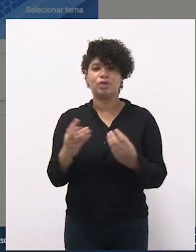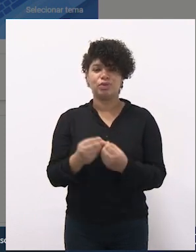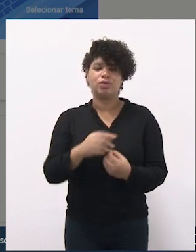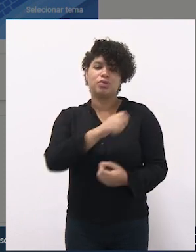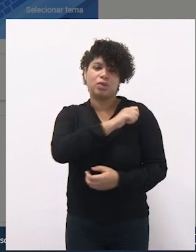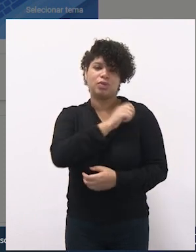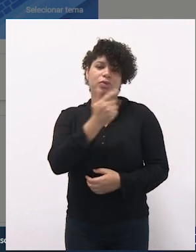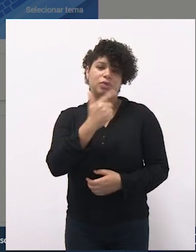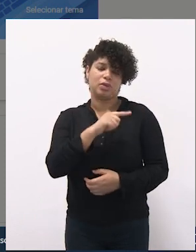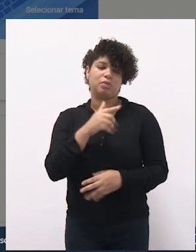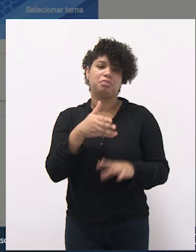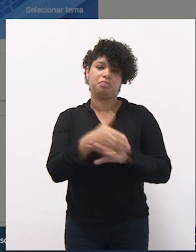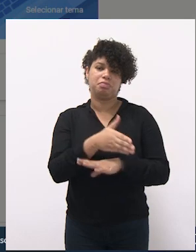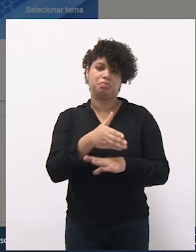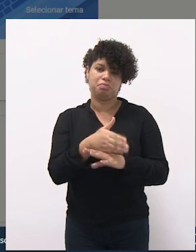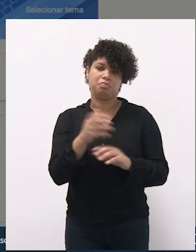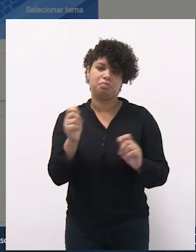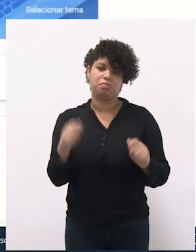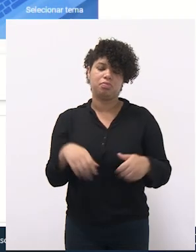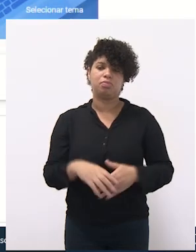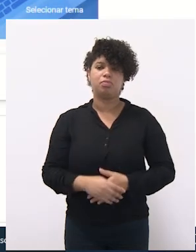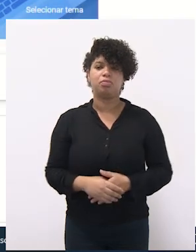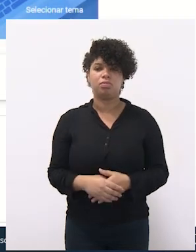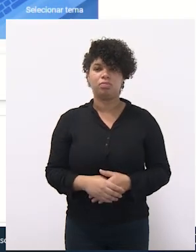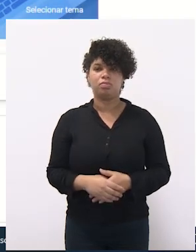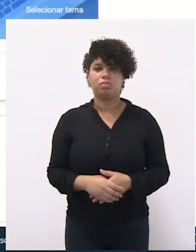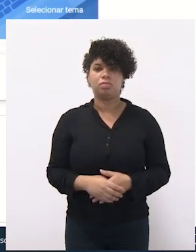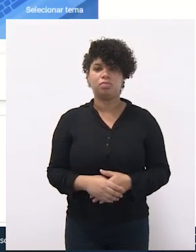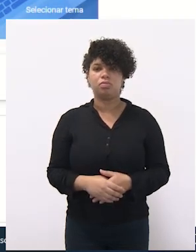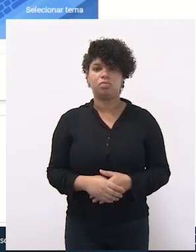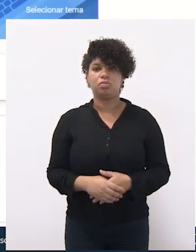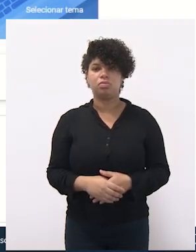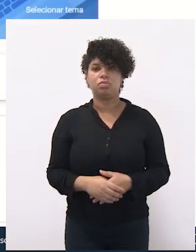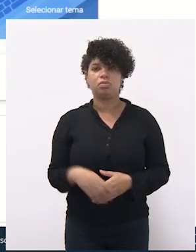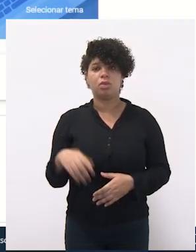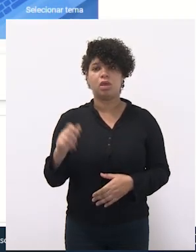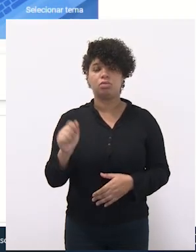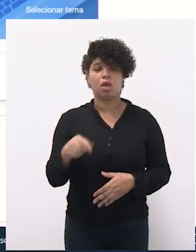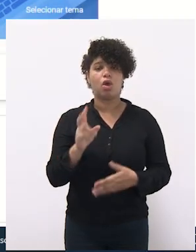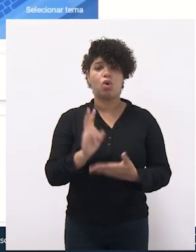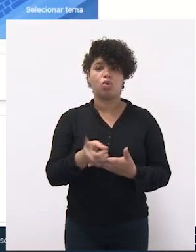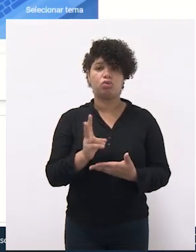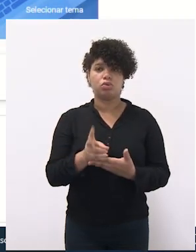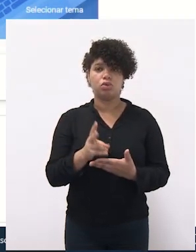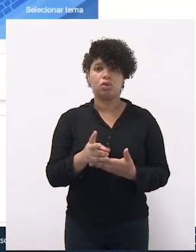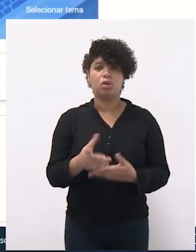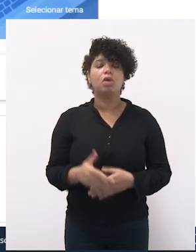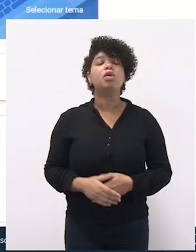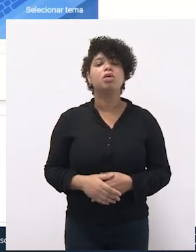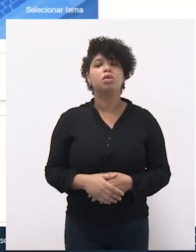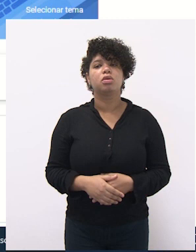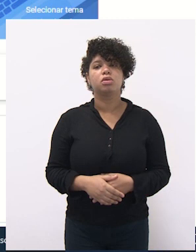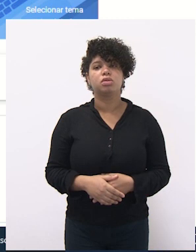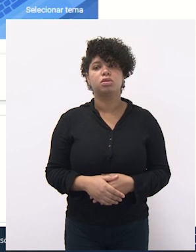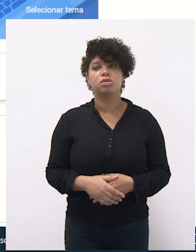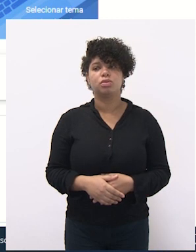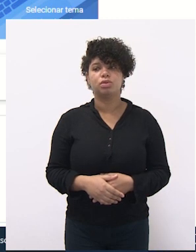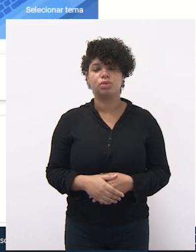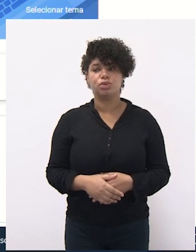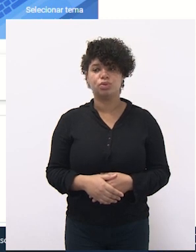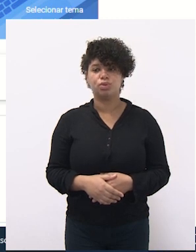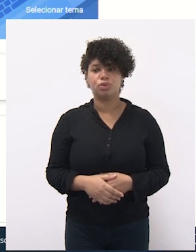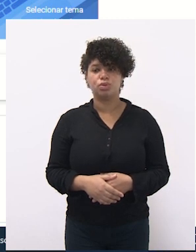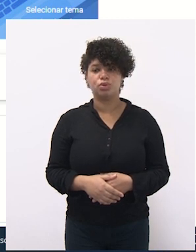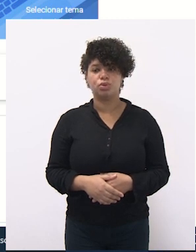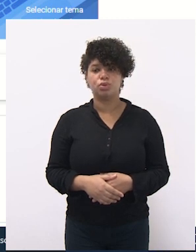alunos. Então, a gente pode deixar ativado, né, esse link do Meet. Vai ser um